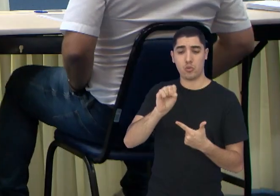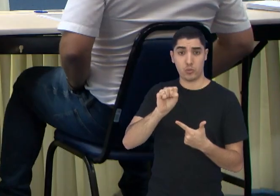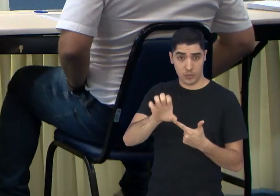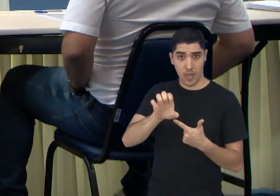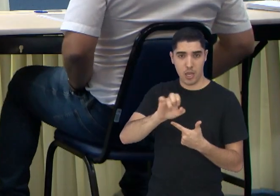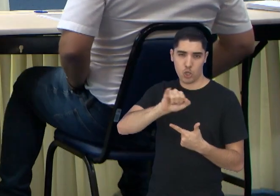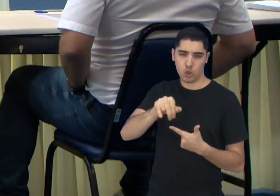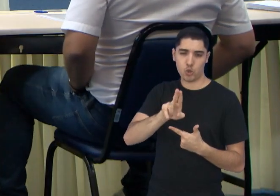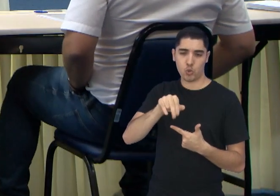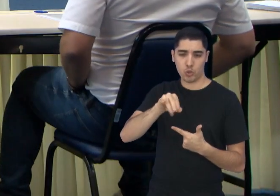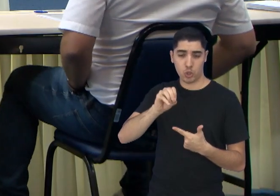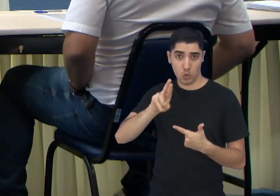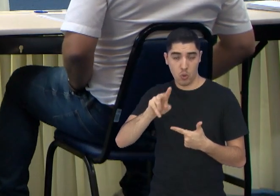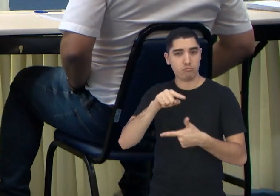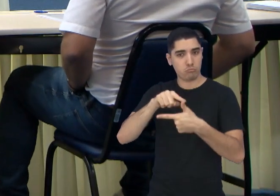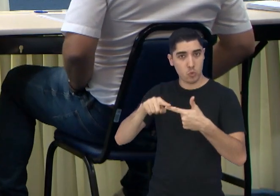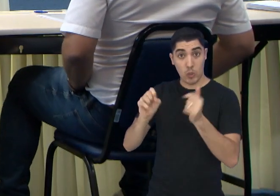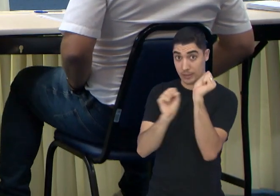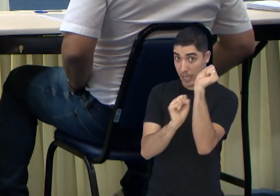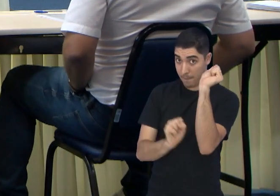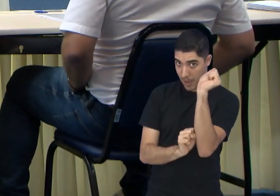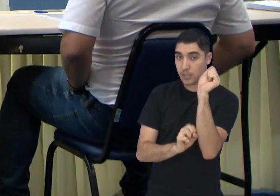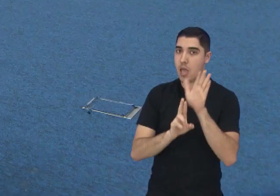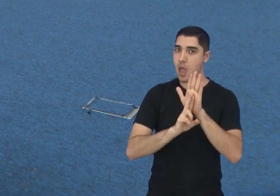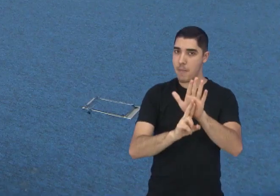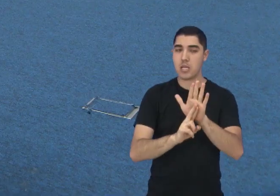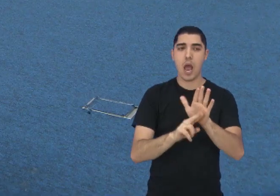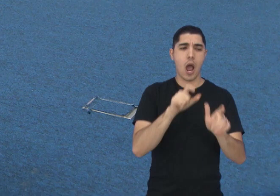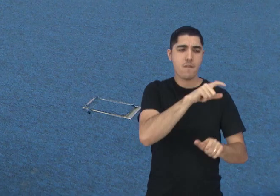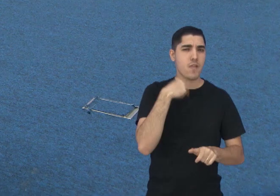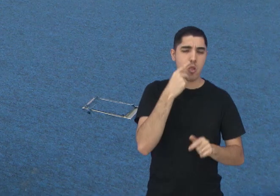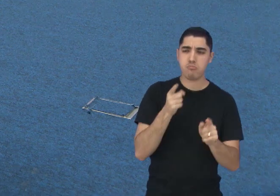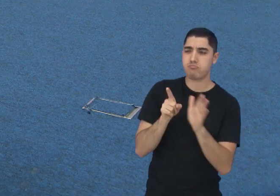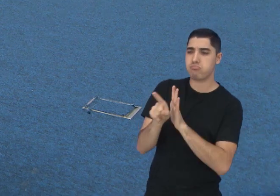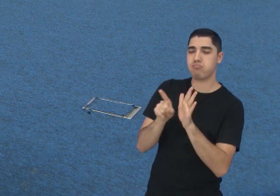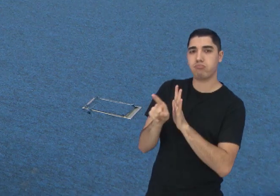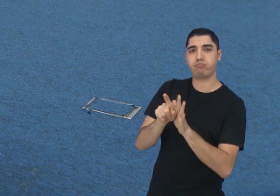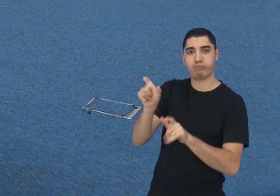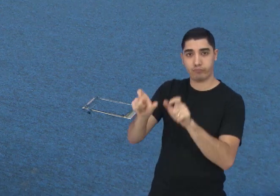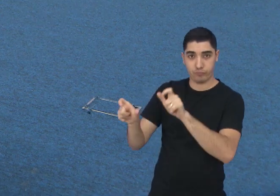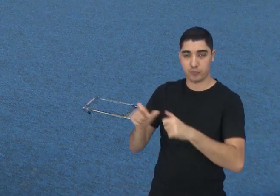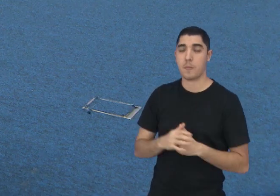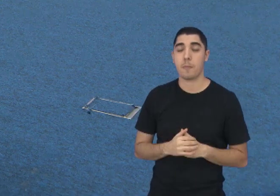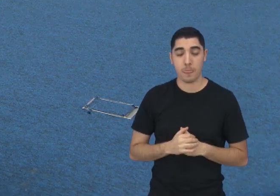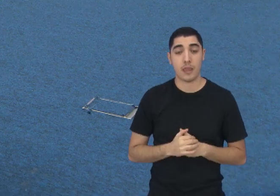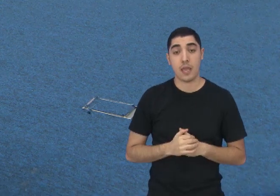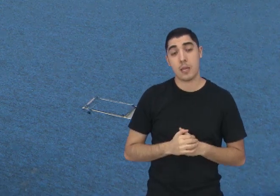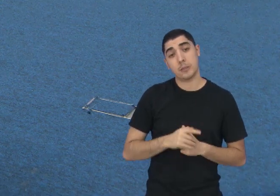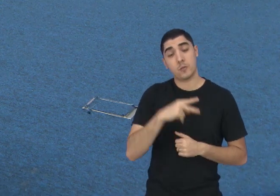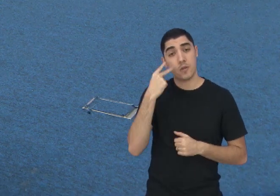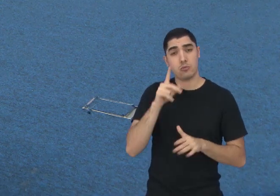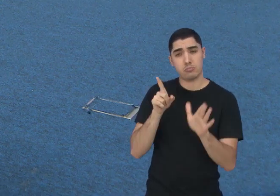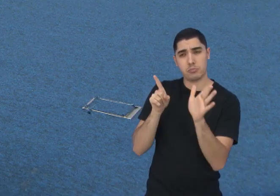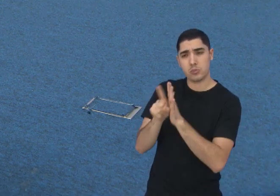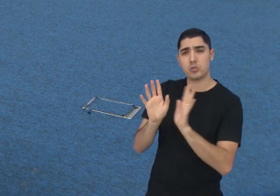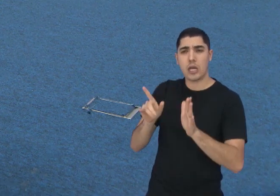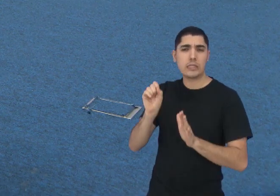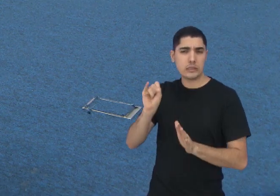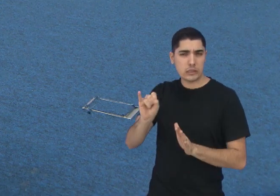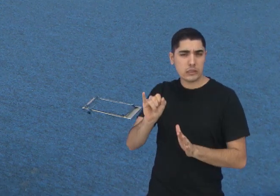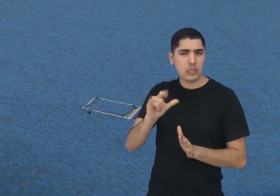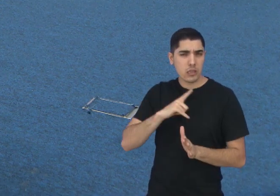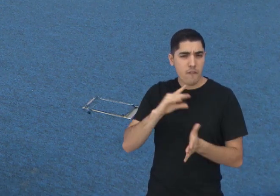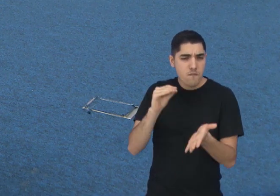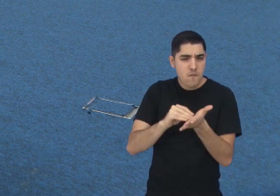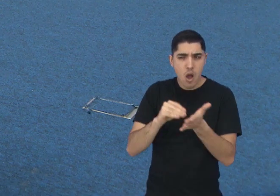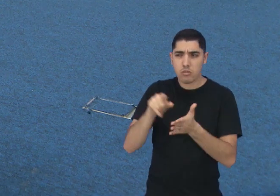também compareceram e foram indagados pelos vereadores. Entre os apontamentos, os parlamentares questionaram se houve falta de